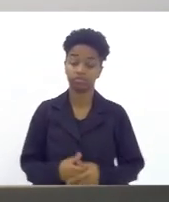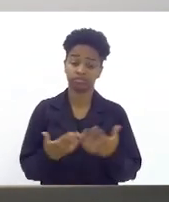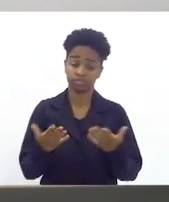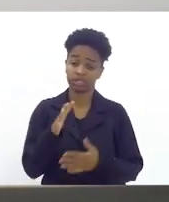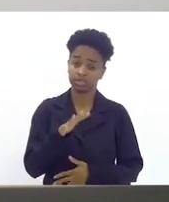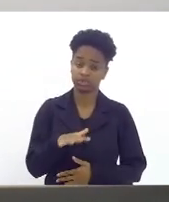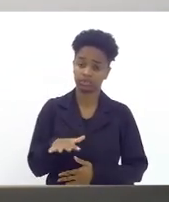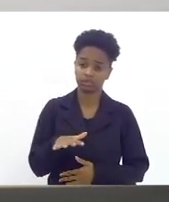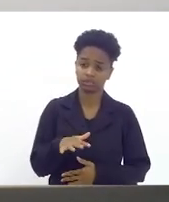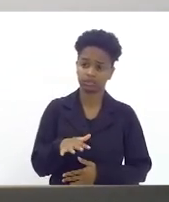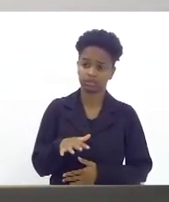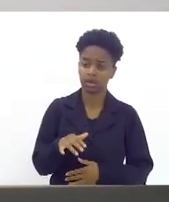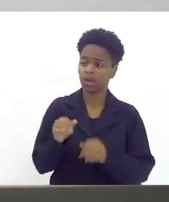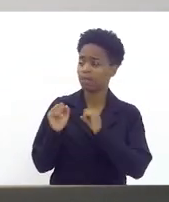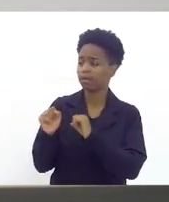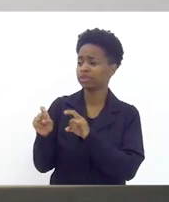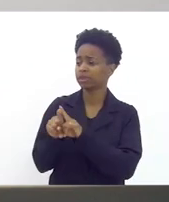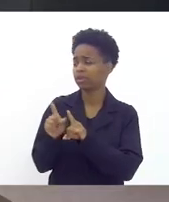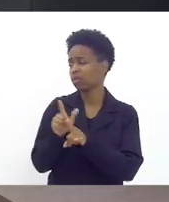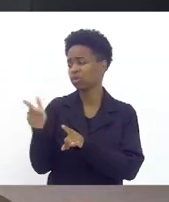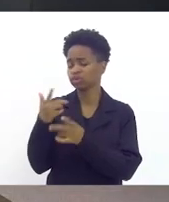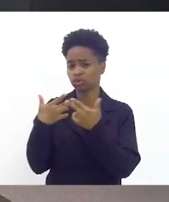de modo em geral essas informações